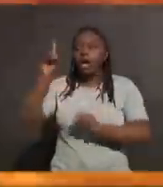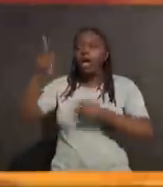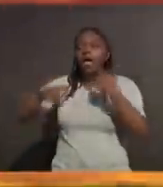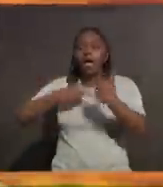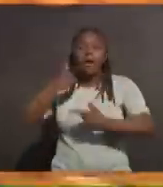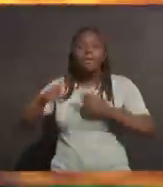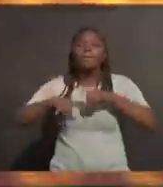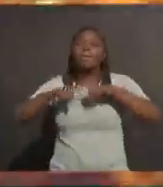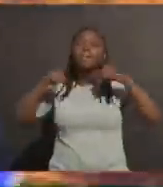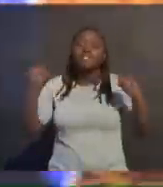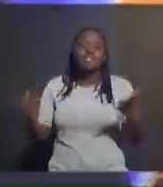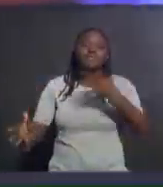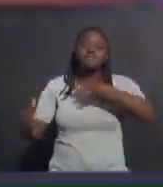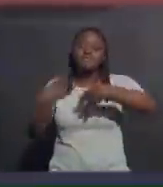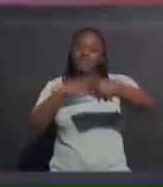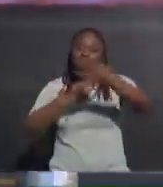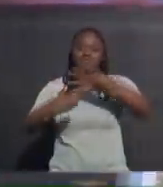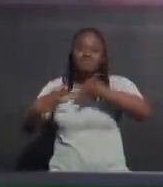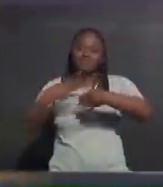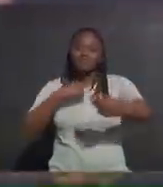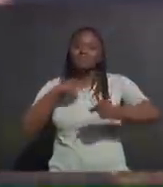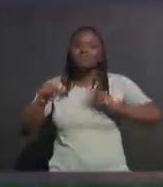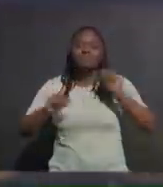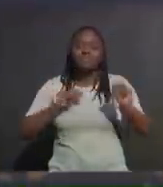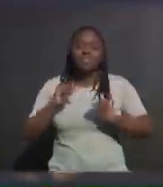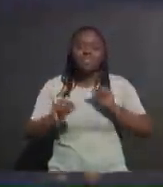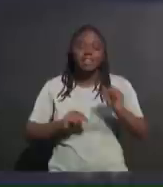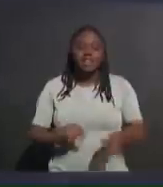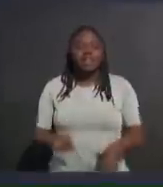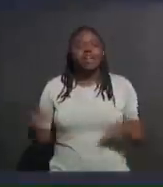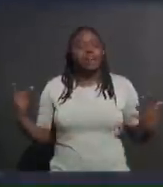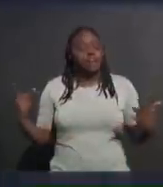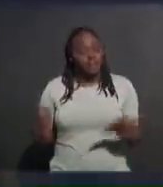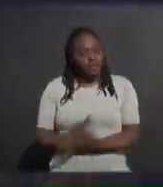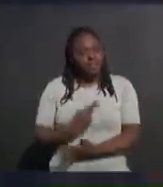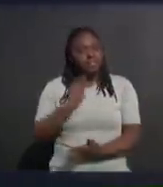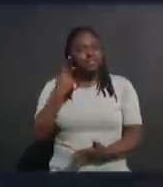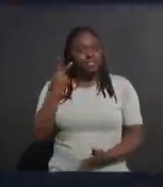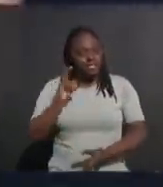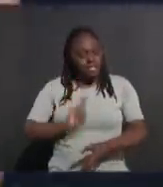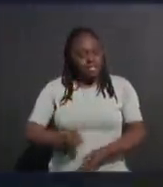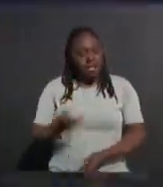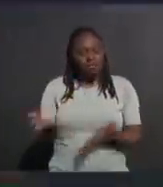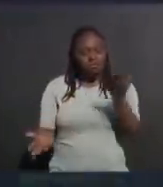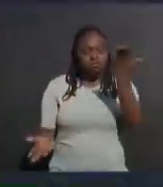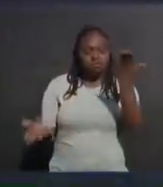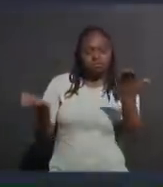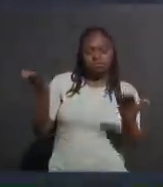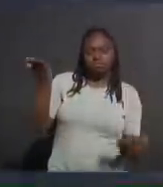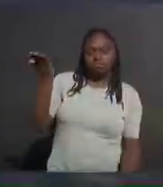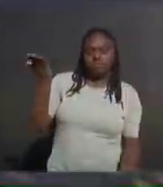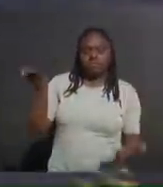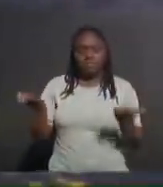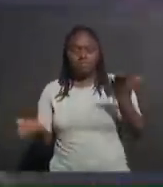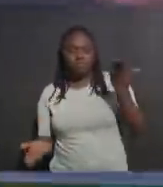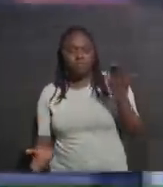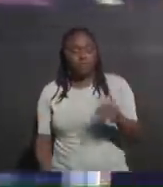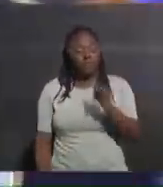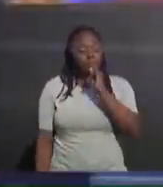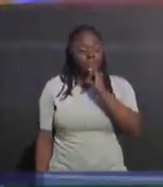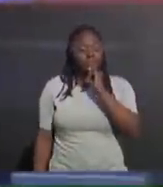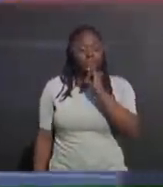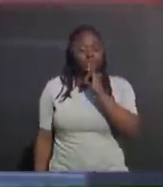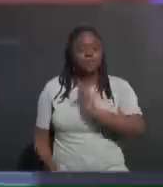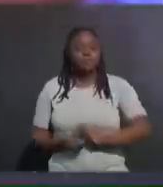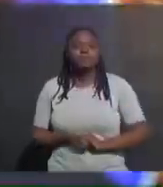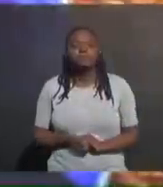essa geração, gente, tem sido uma geração exageradamente desequilibrada. Por exemplo, a